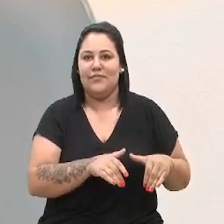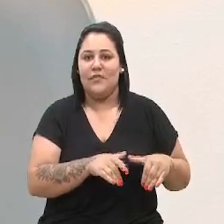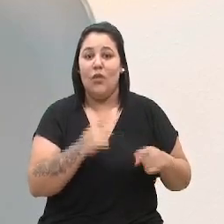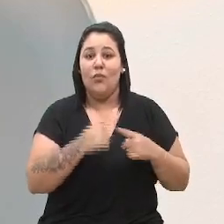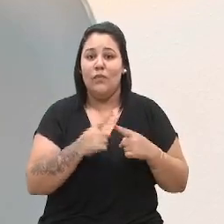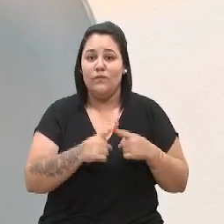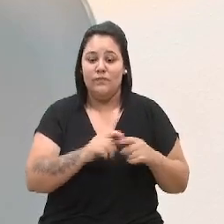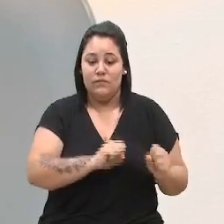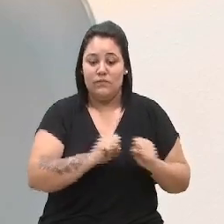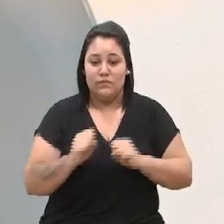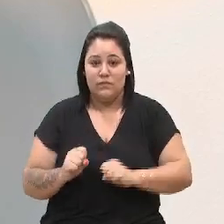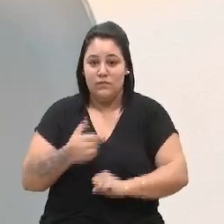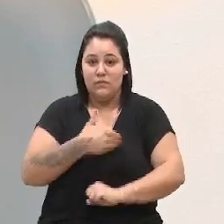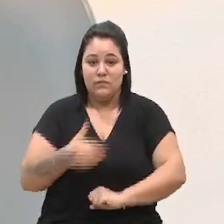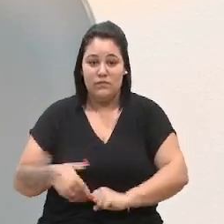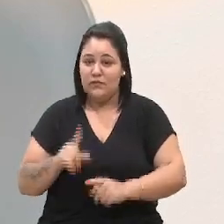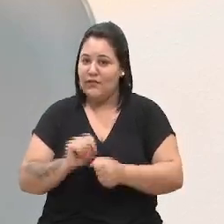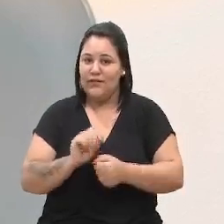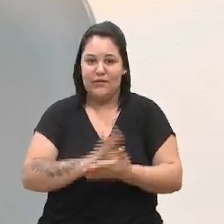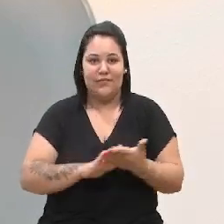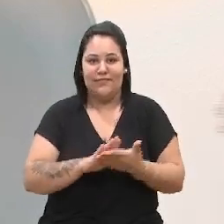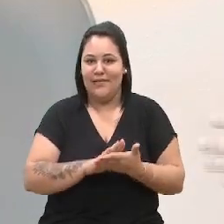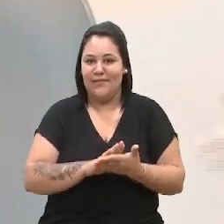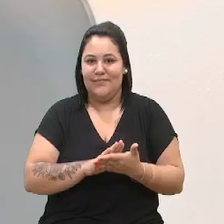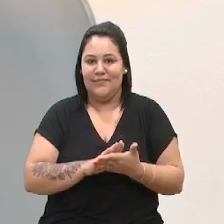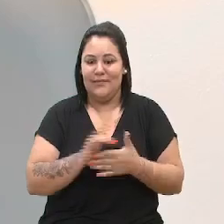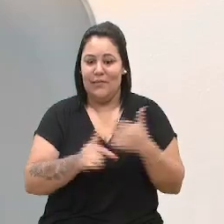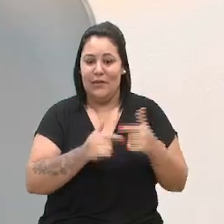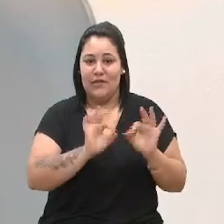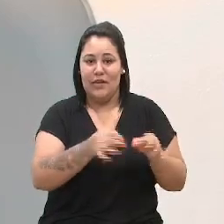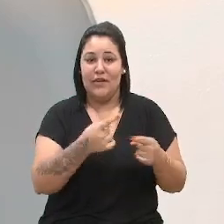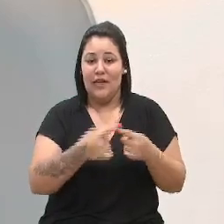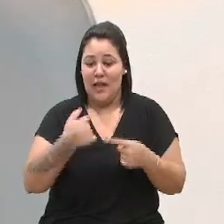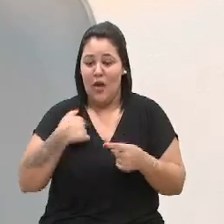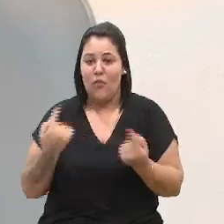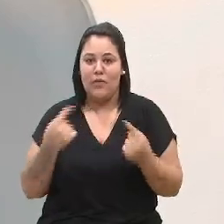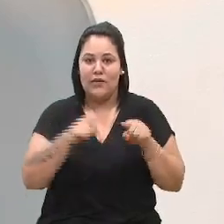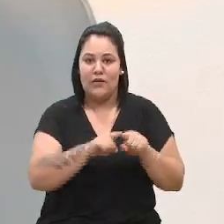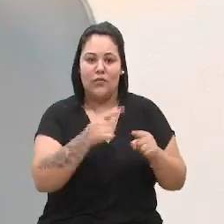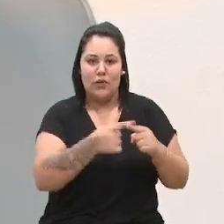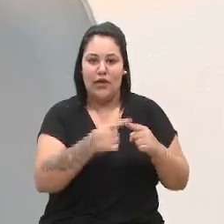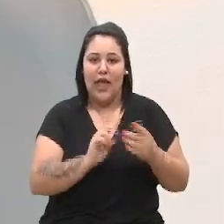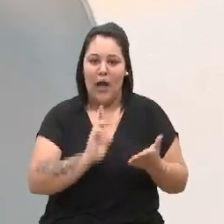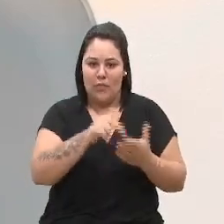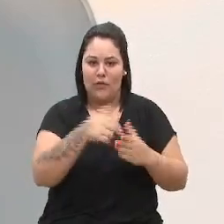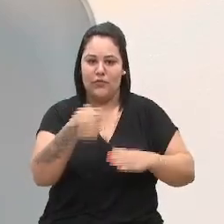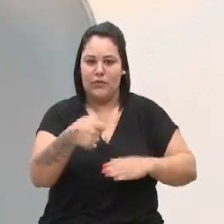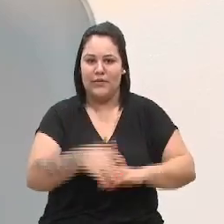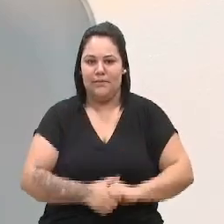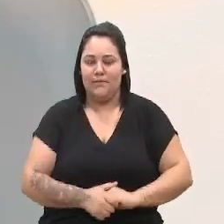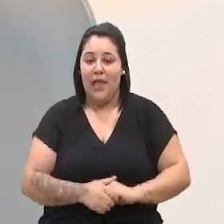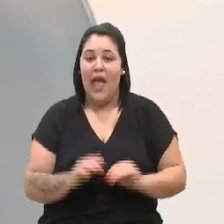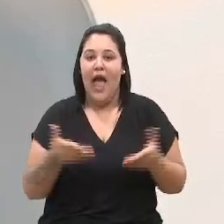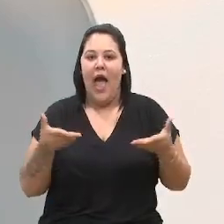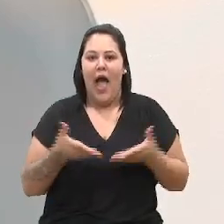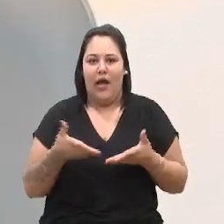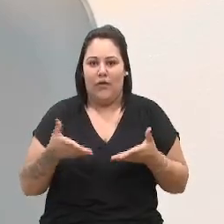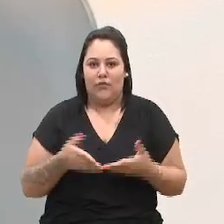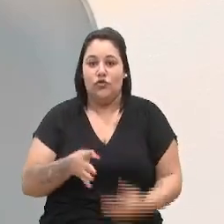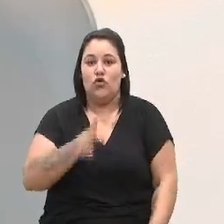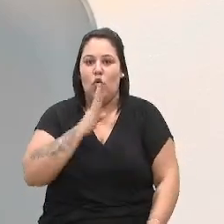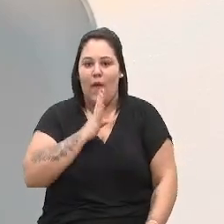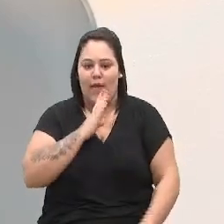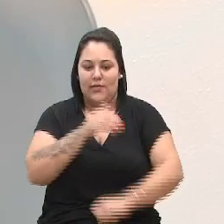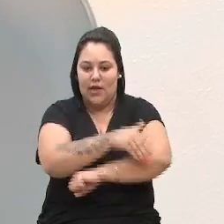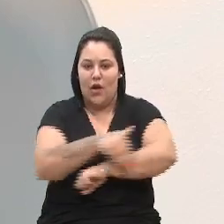poder fazer o seu serviço. E aí nós somos parceiros, porque lá realmente precisa. Agora, quando a gente conhece a rua,